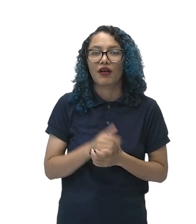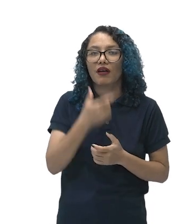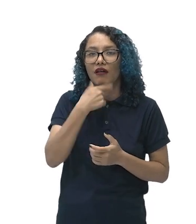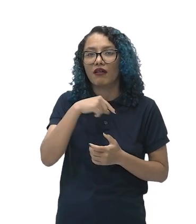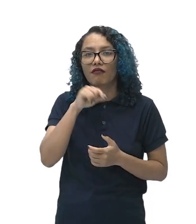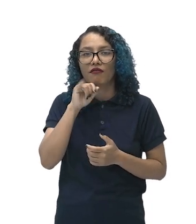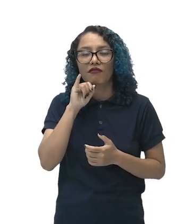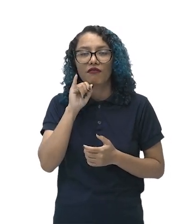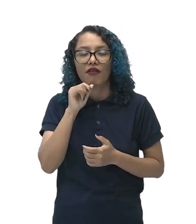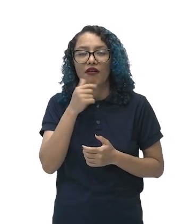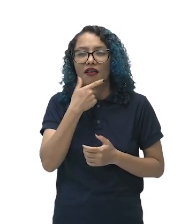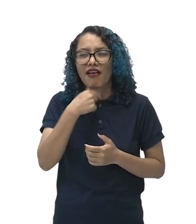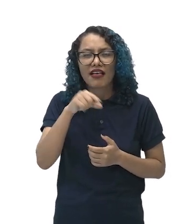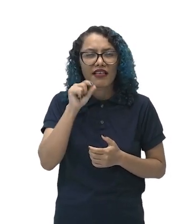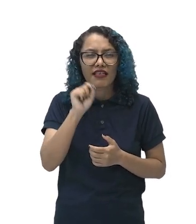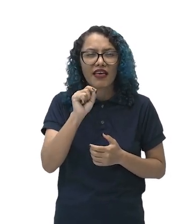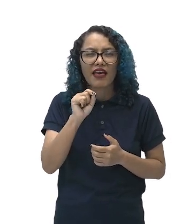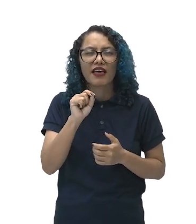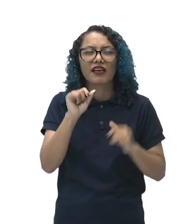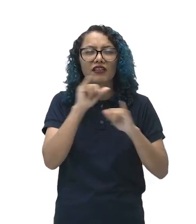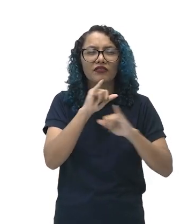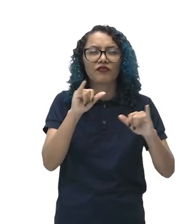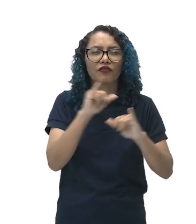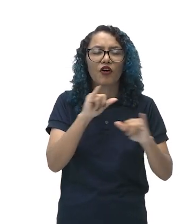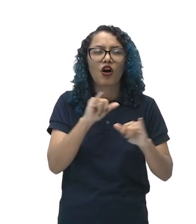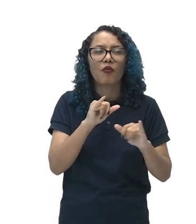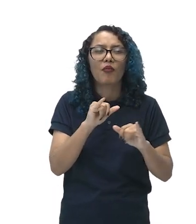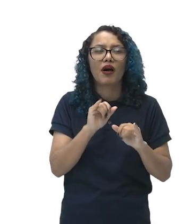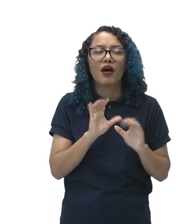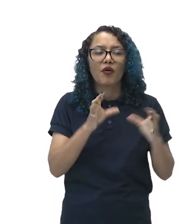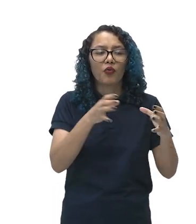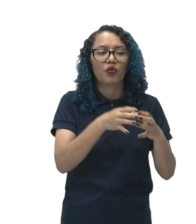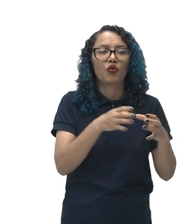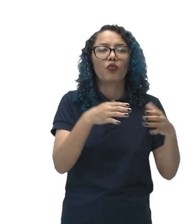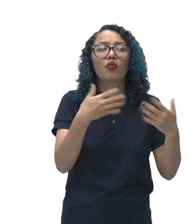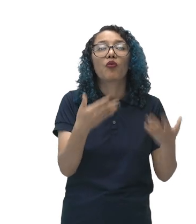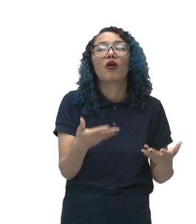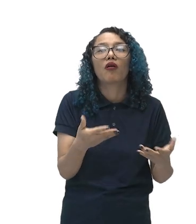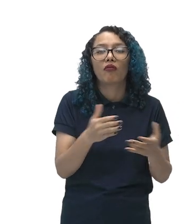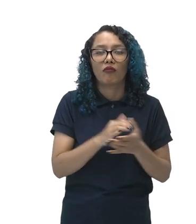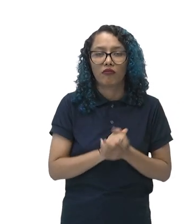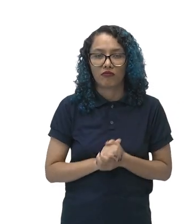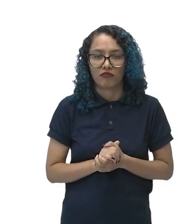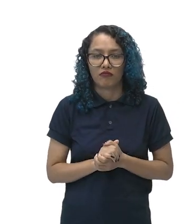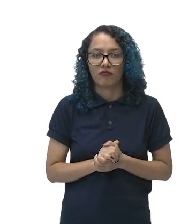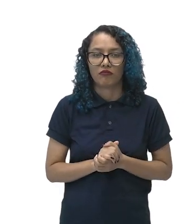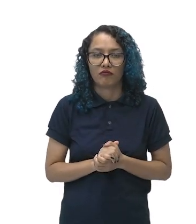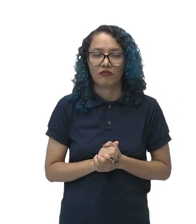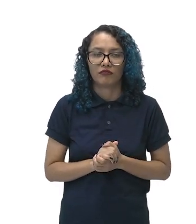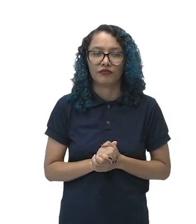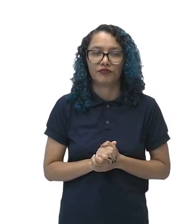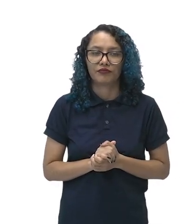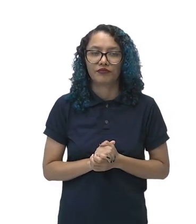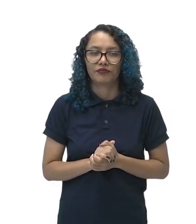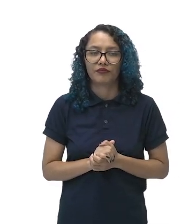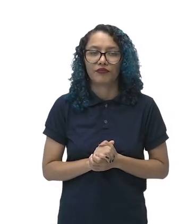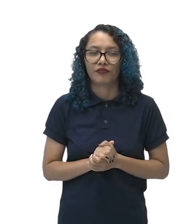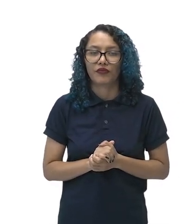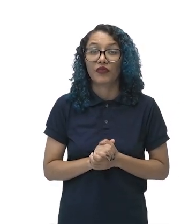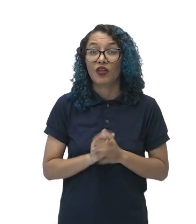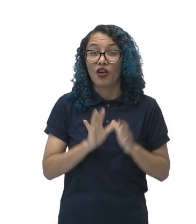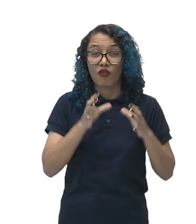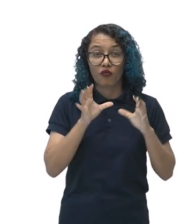seja, quem está noticiando, está informando para quem? Ou seja, para qual público-alvo? São